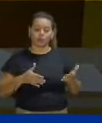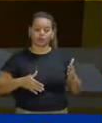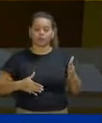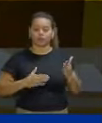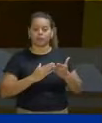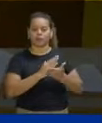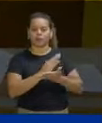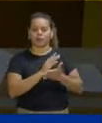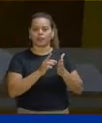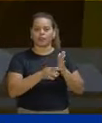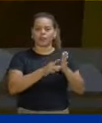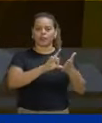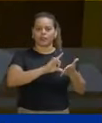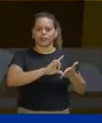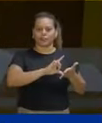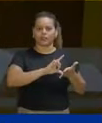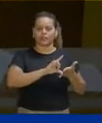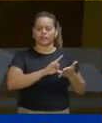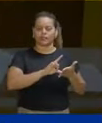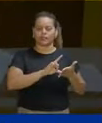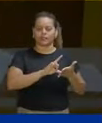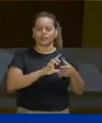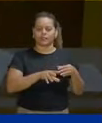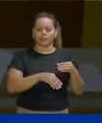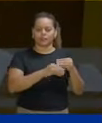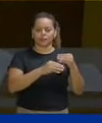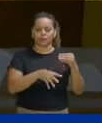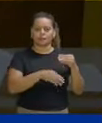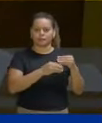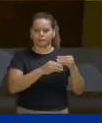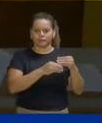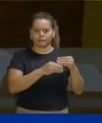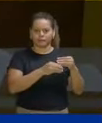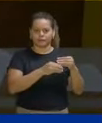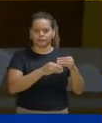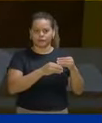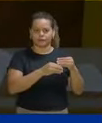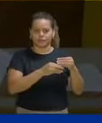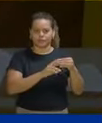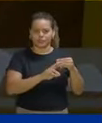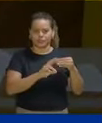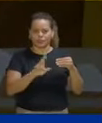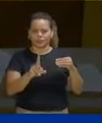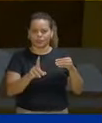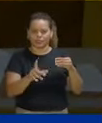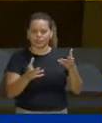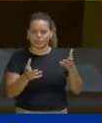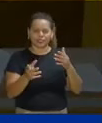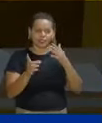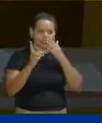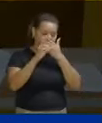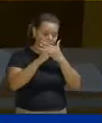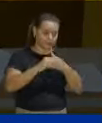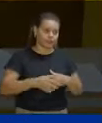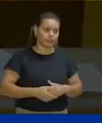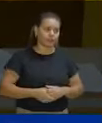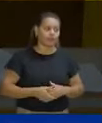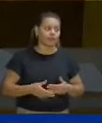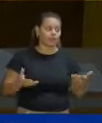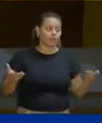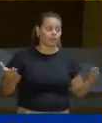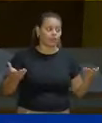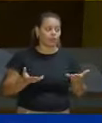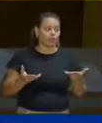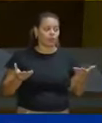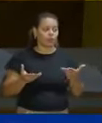aprovamos aquela anterior, e a implementação seria, não digo impossível, mas muito difícil, hoje